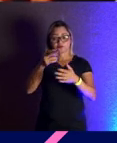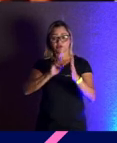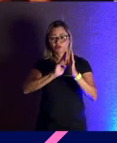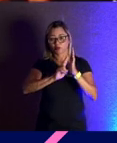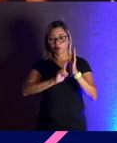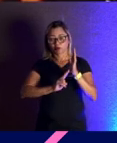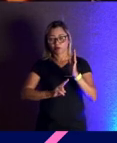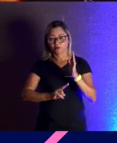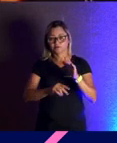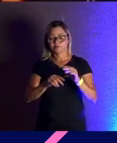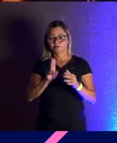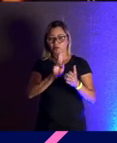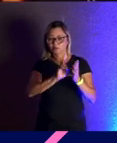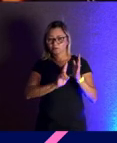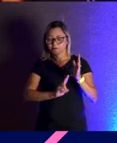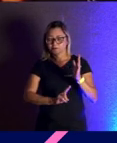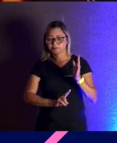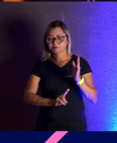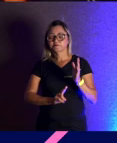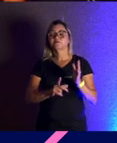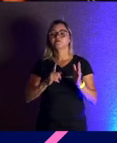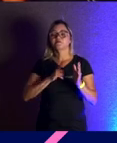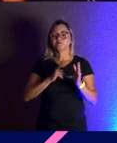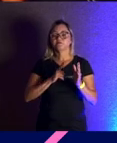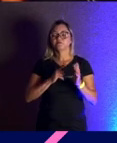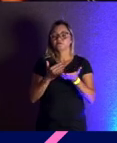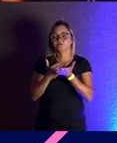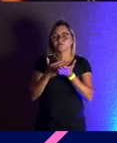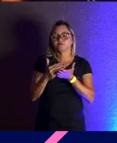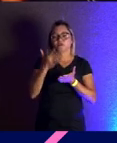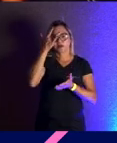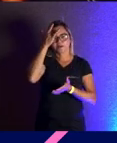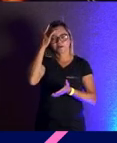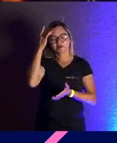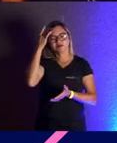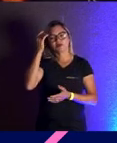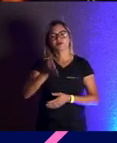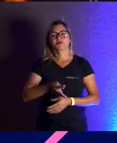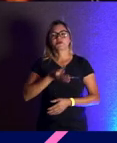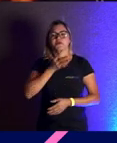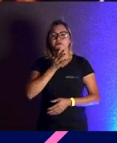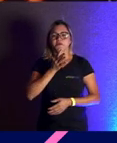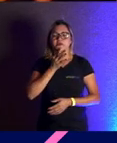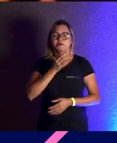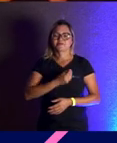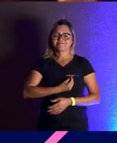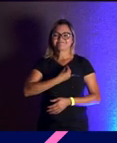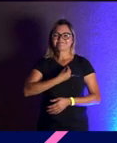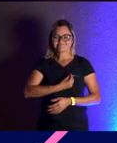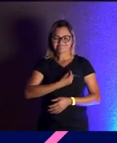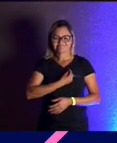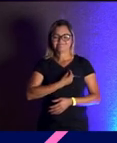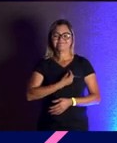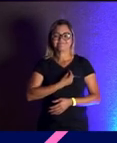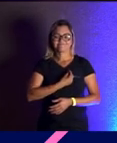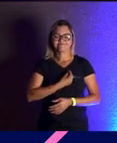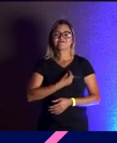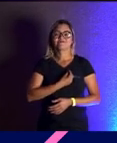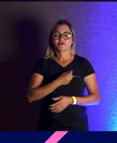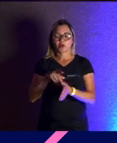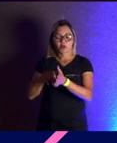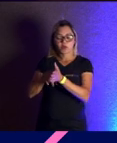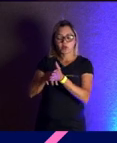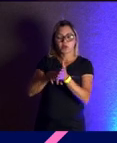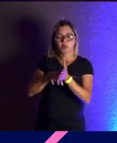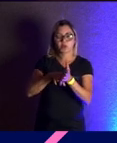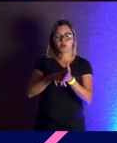se a gente tem a lista de 24 casos que são pessoas que realmente estão envolvidas na investigação